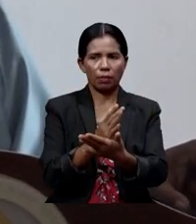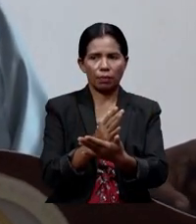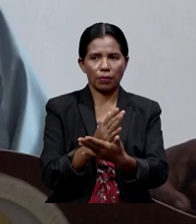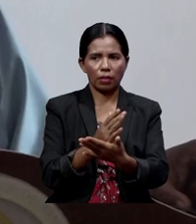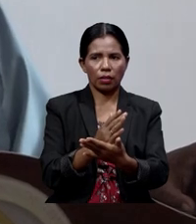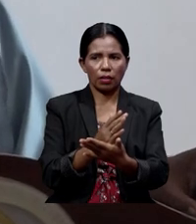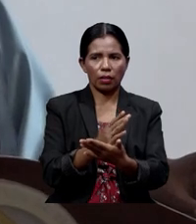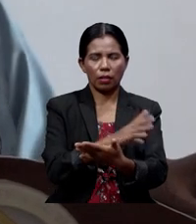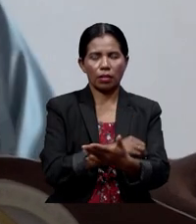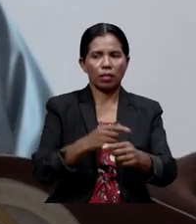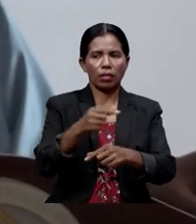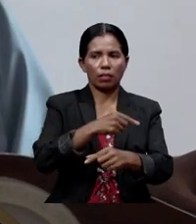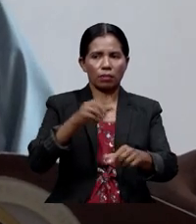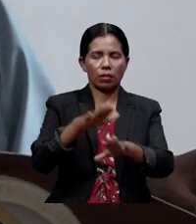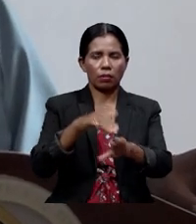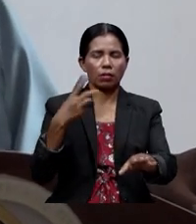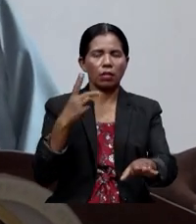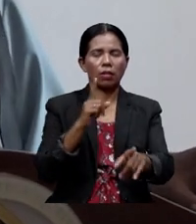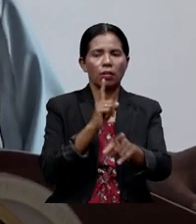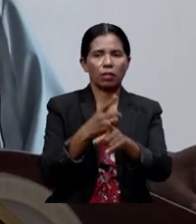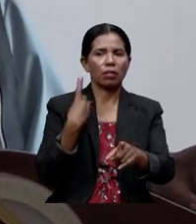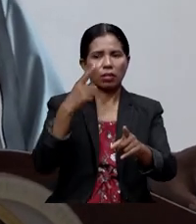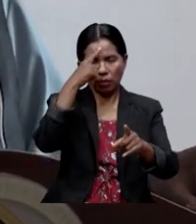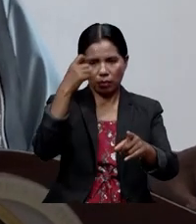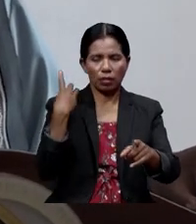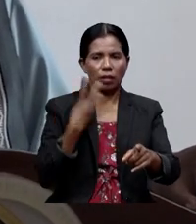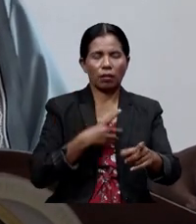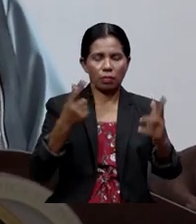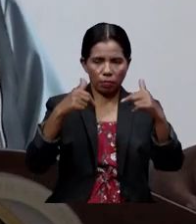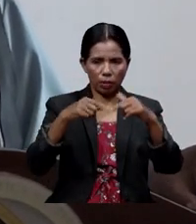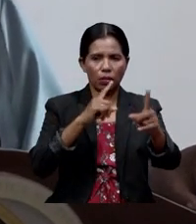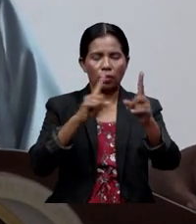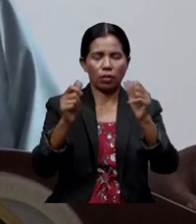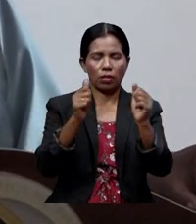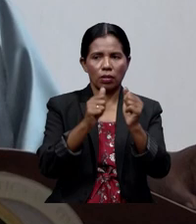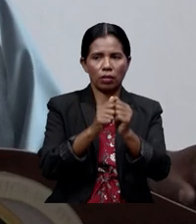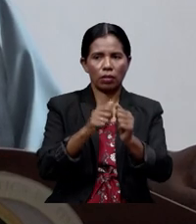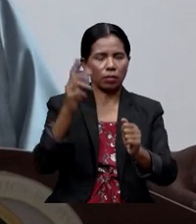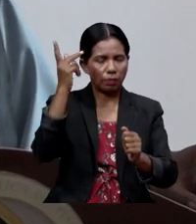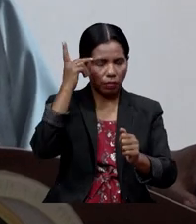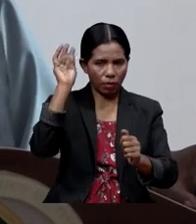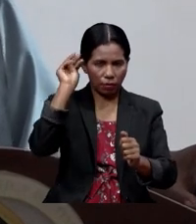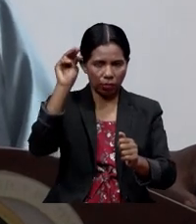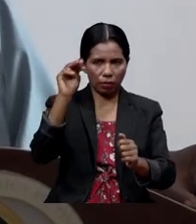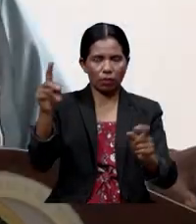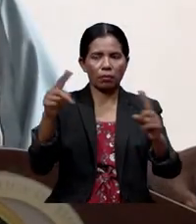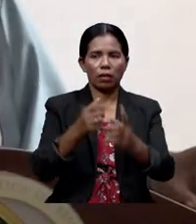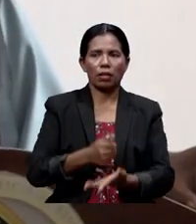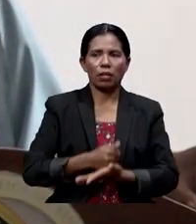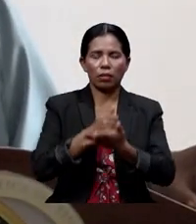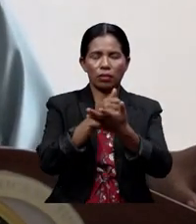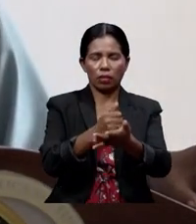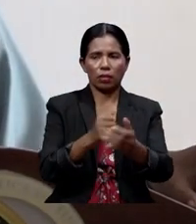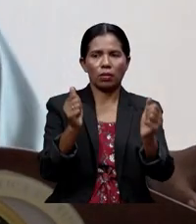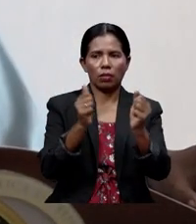crise global né afeta até teves também né mas foi a mim mais colhia o seu excelência primeiro ministro para apoio rumo também